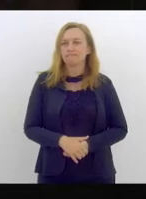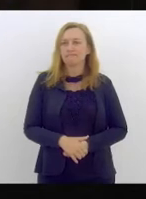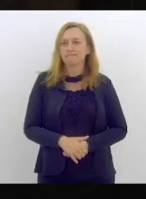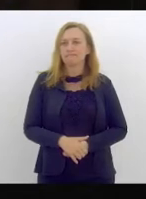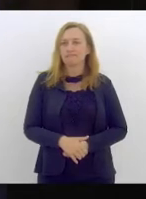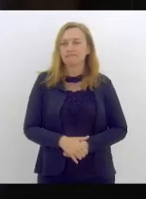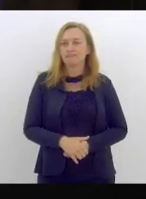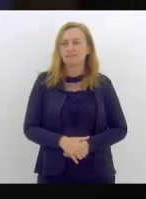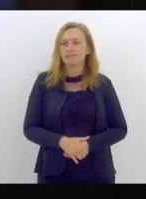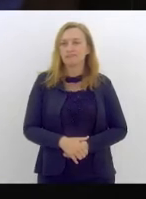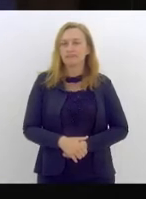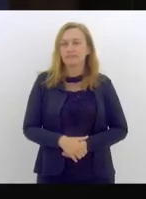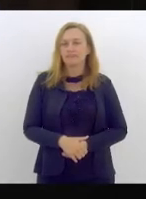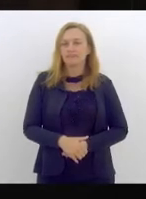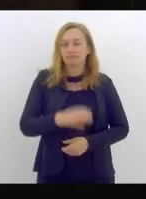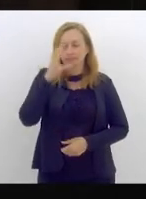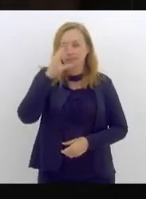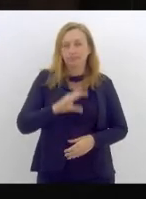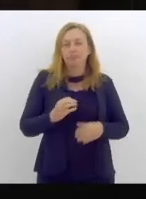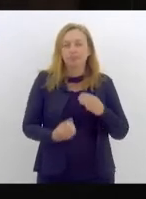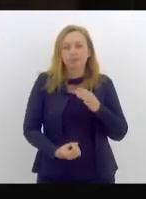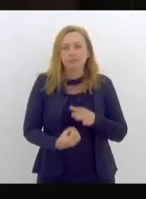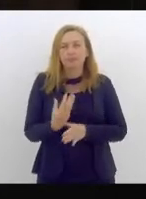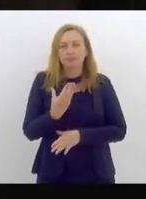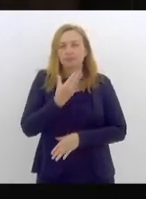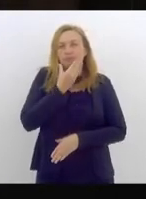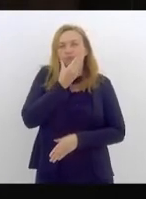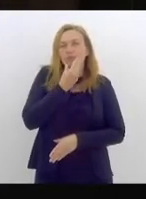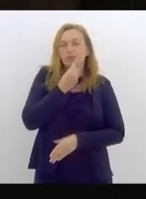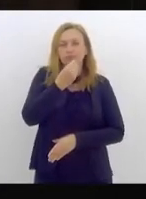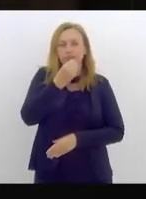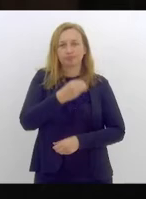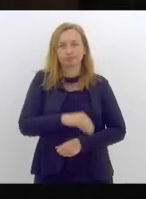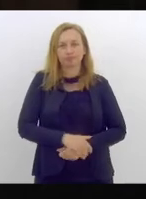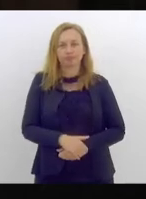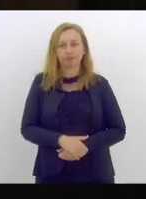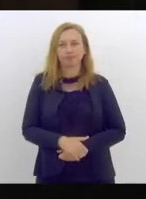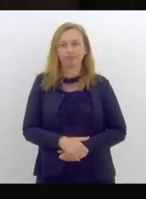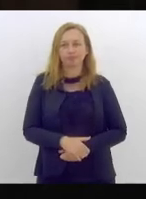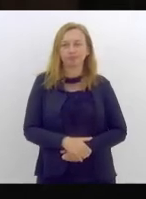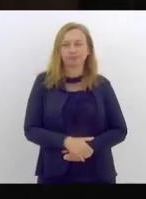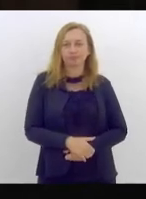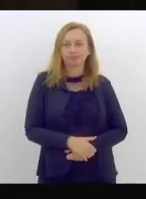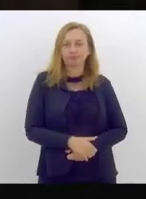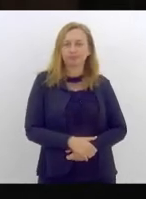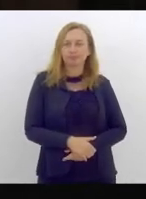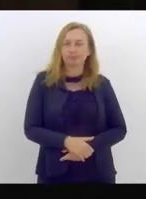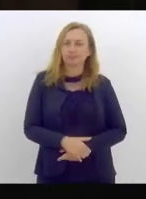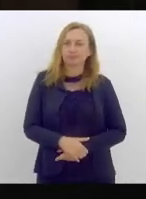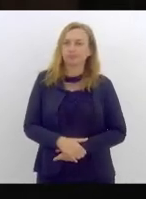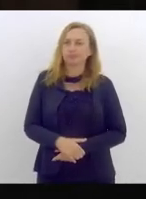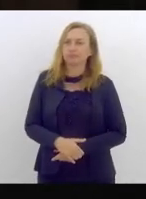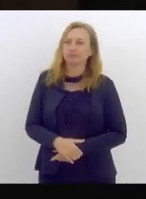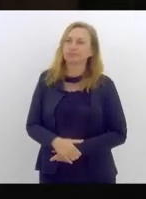um cidadão que criou um homem que na sua